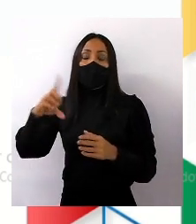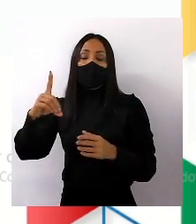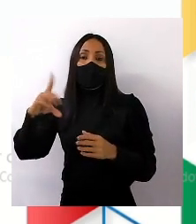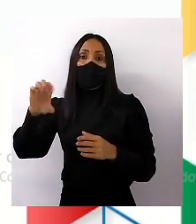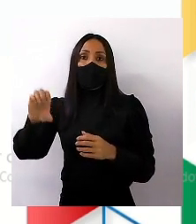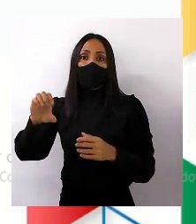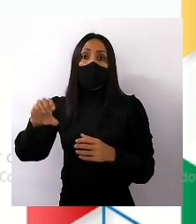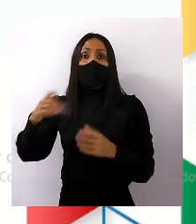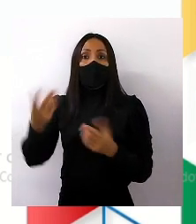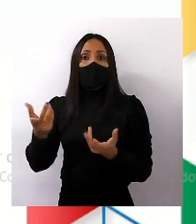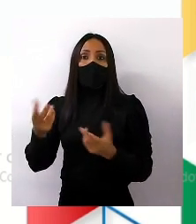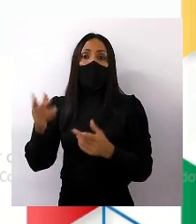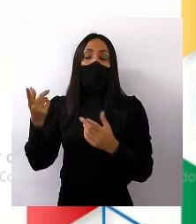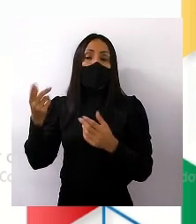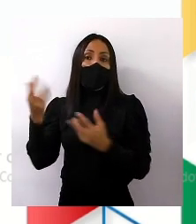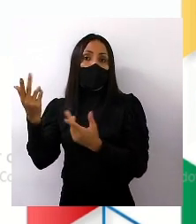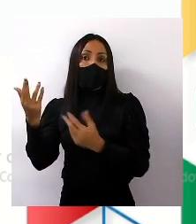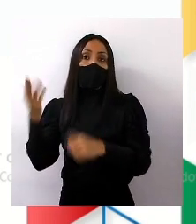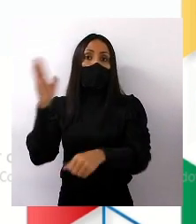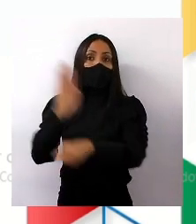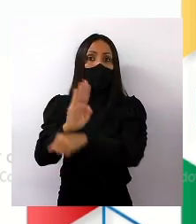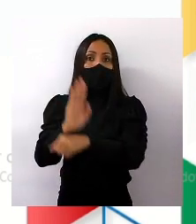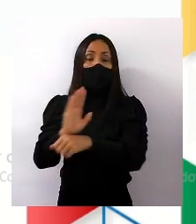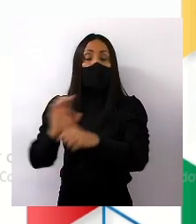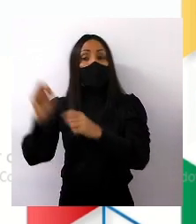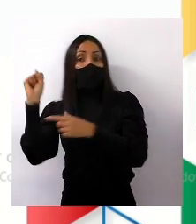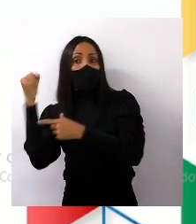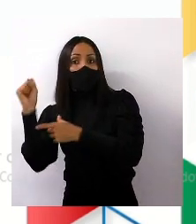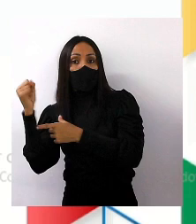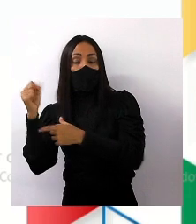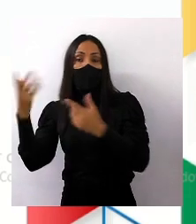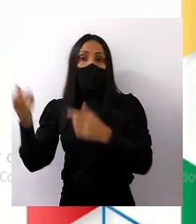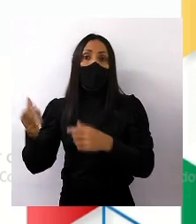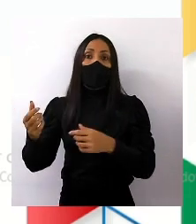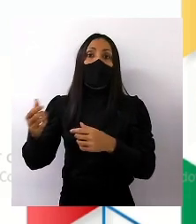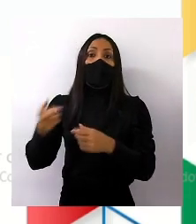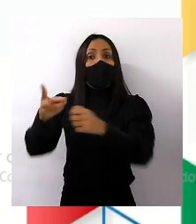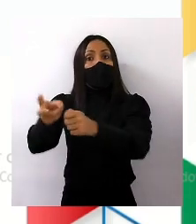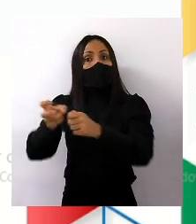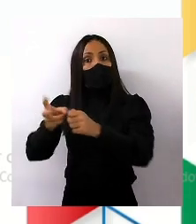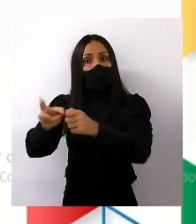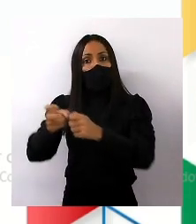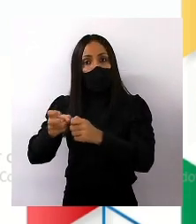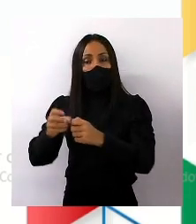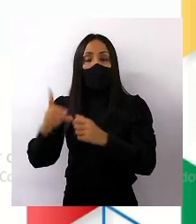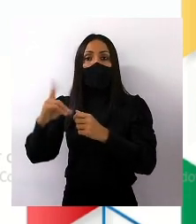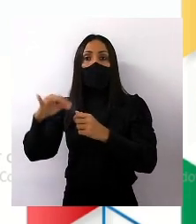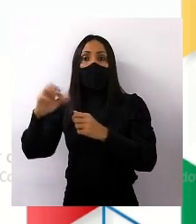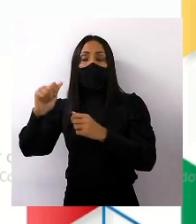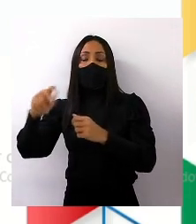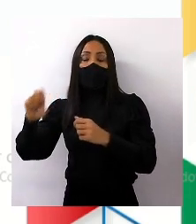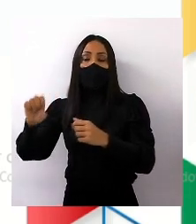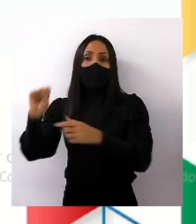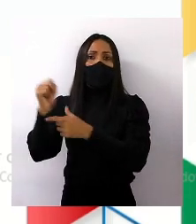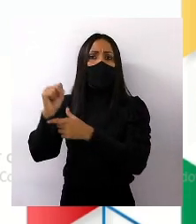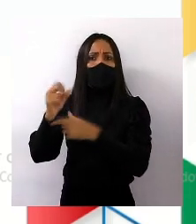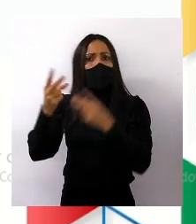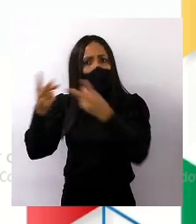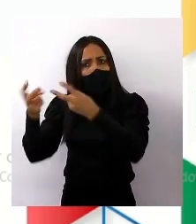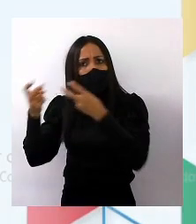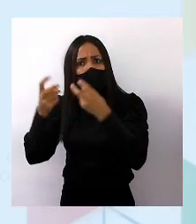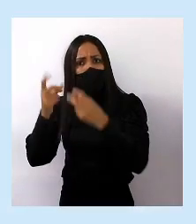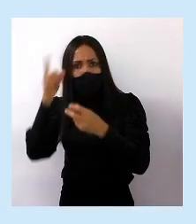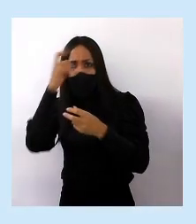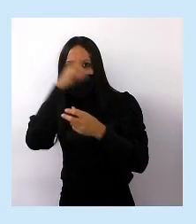com tarde, que é substantivo. Distante, que é advérbio, rima com diamante, que é substantivo. Percebeu como é difícil